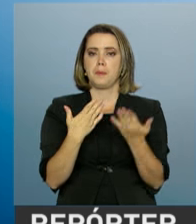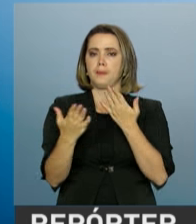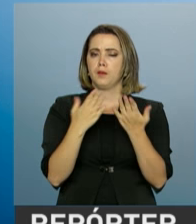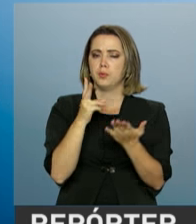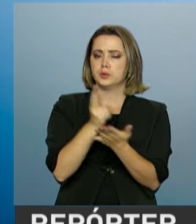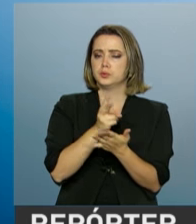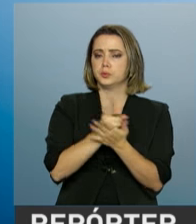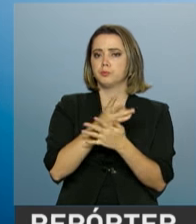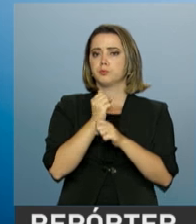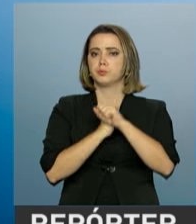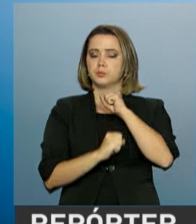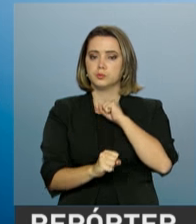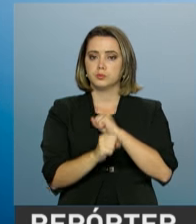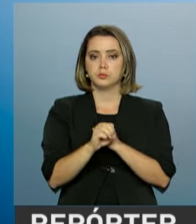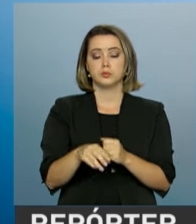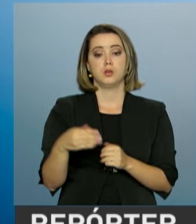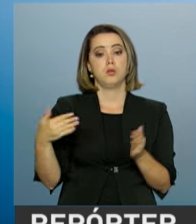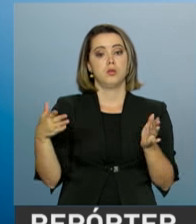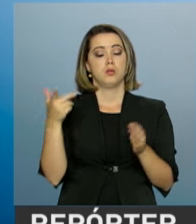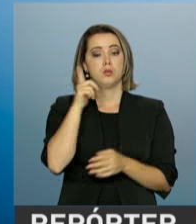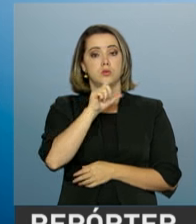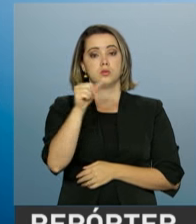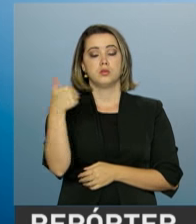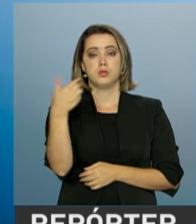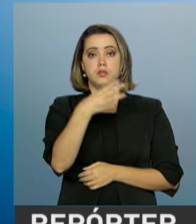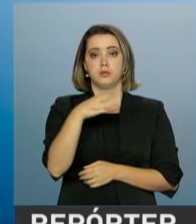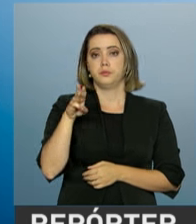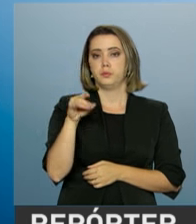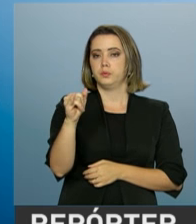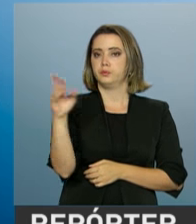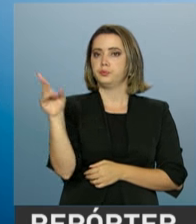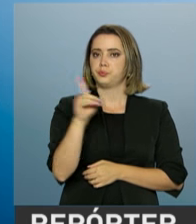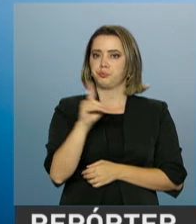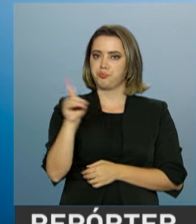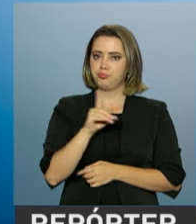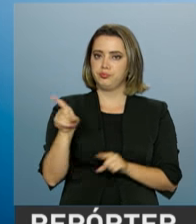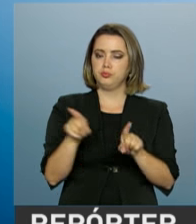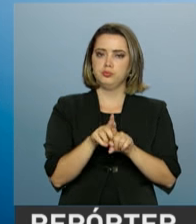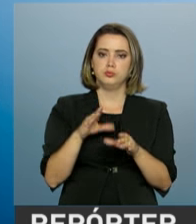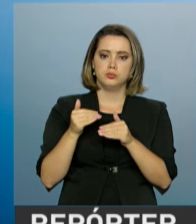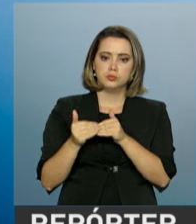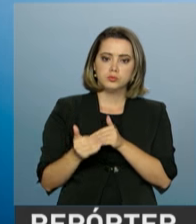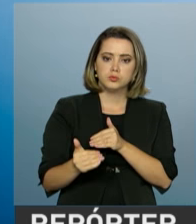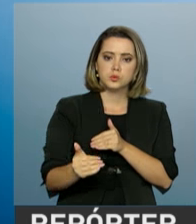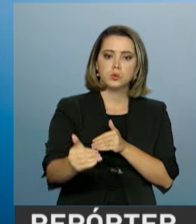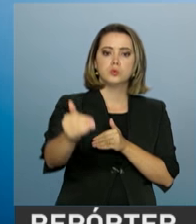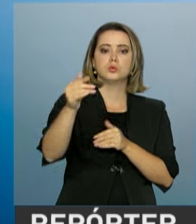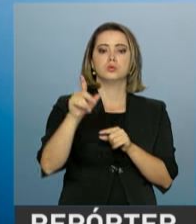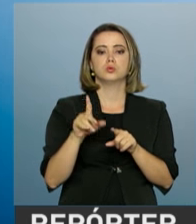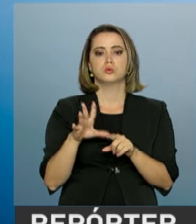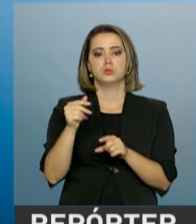atingindo quase 13 bilhões de dólares ea tendência é que esses resultados positivos permaneça ao longo do ano